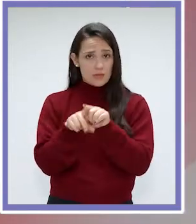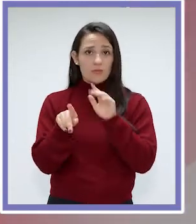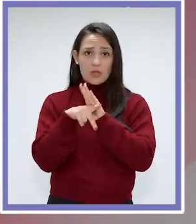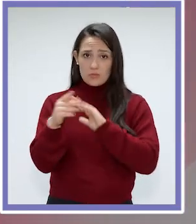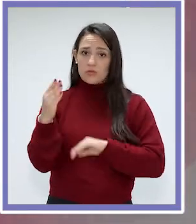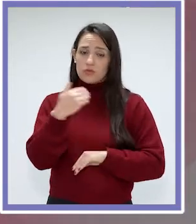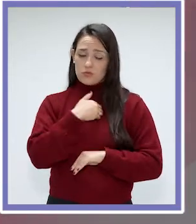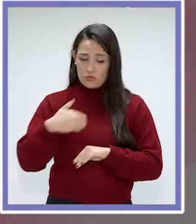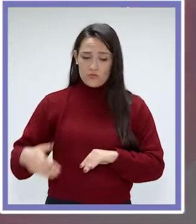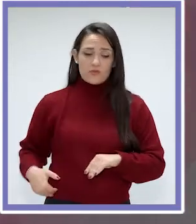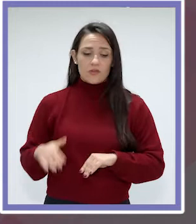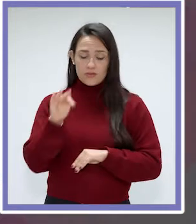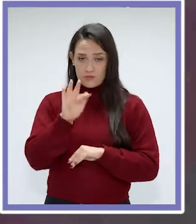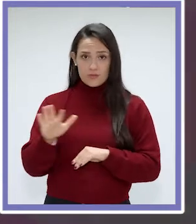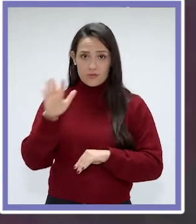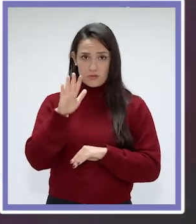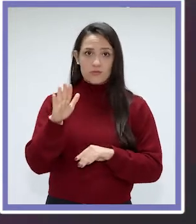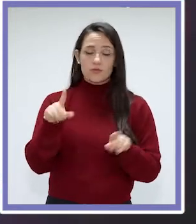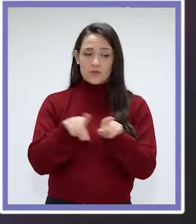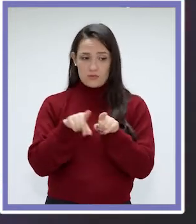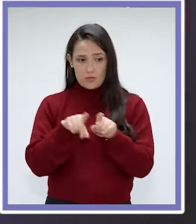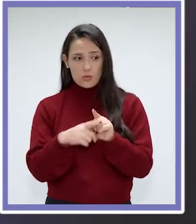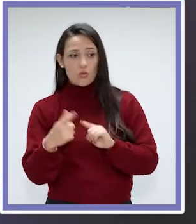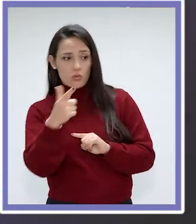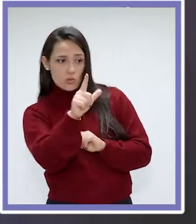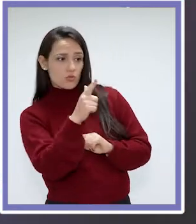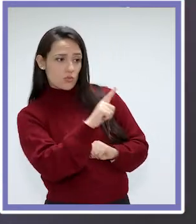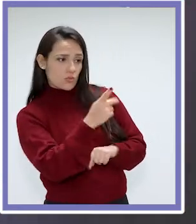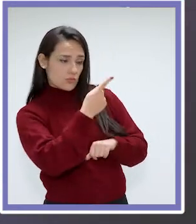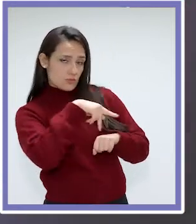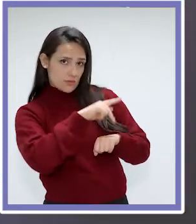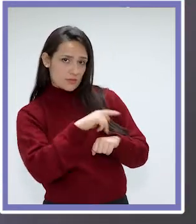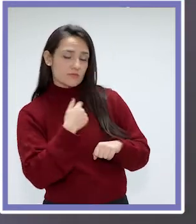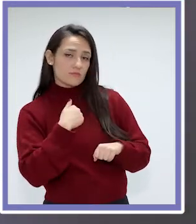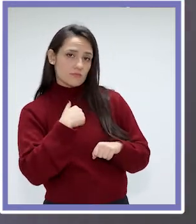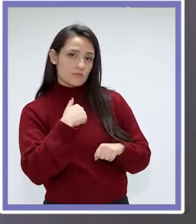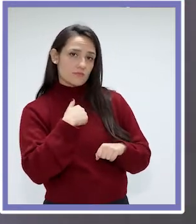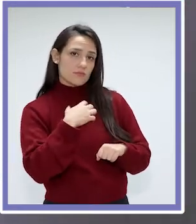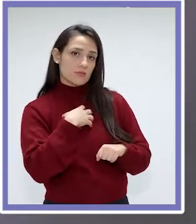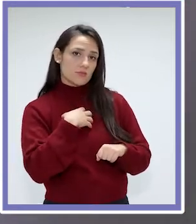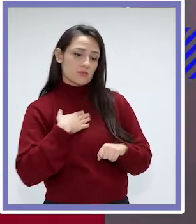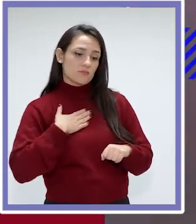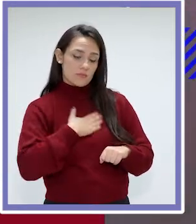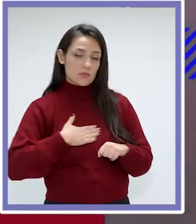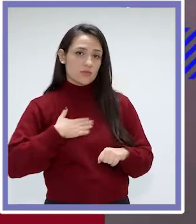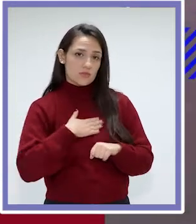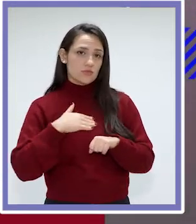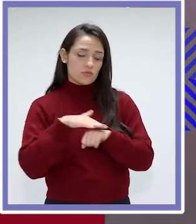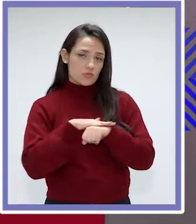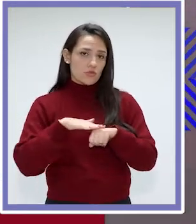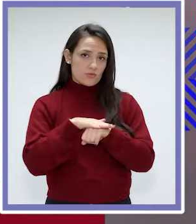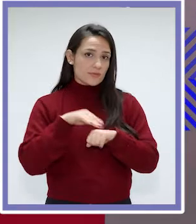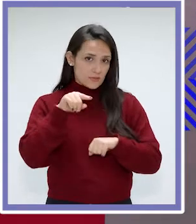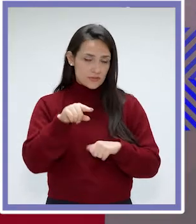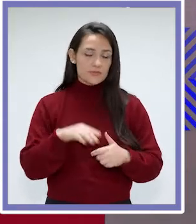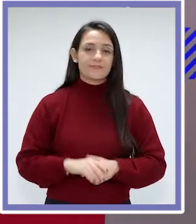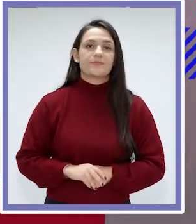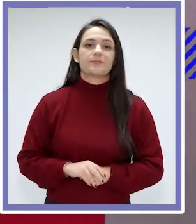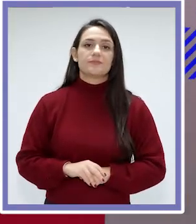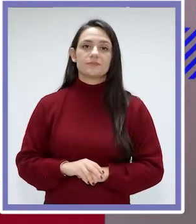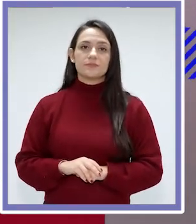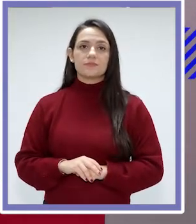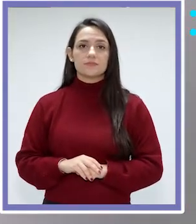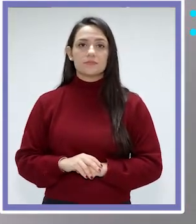projeto de governo, né? E falando também com os outros países. Então, é uma satisfação estar aqui conversando um pouco com você